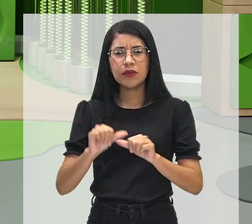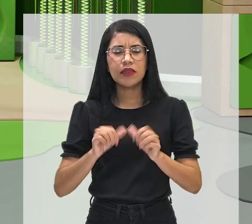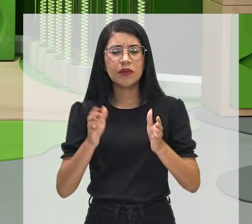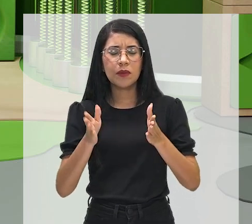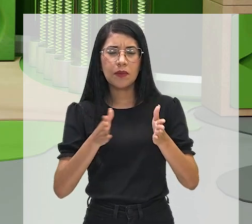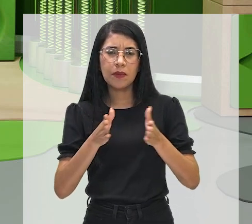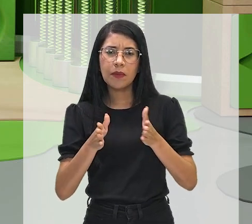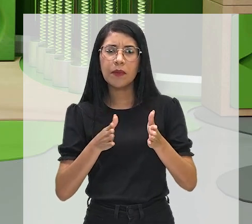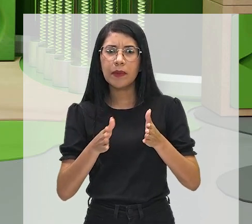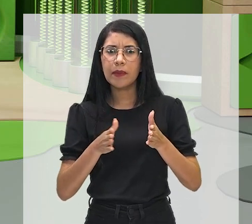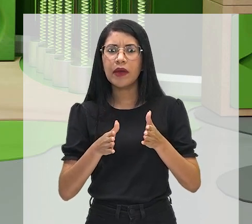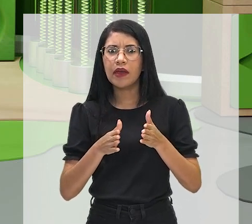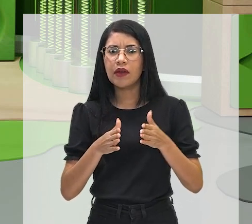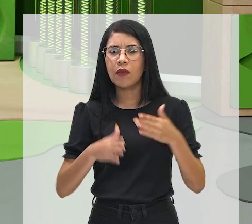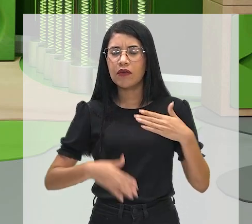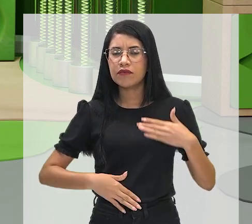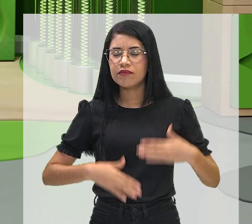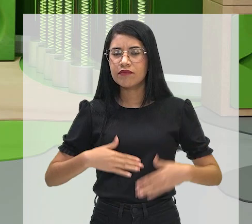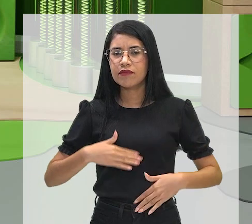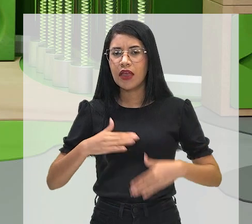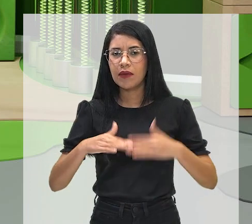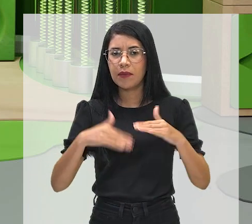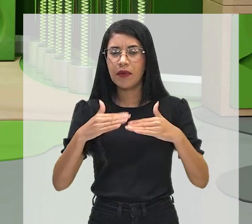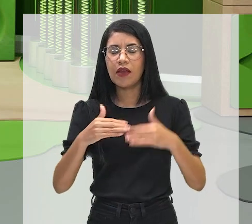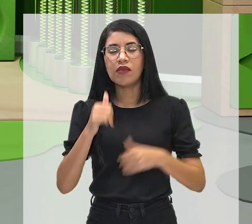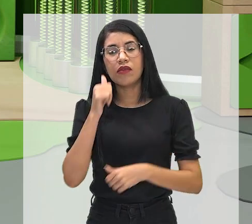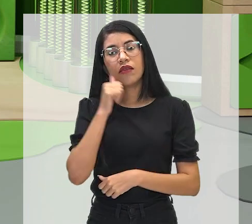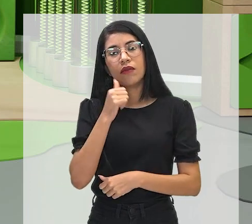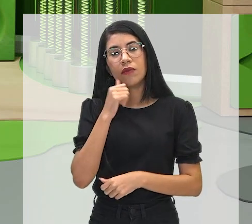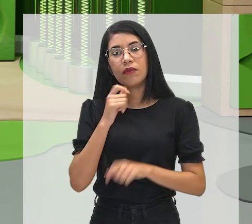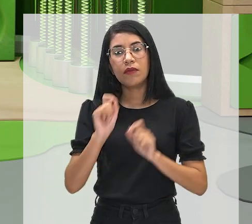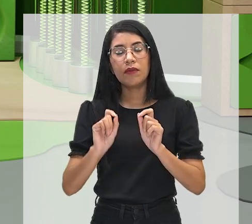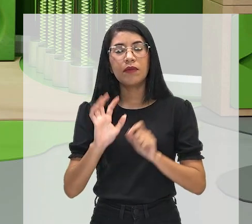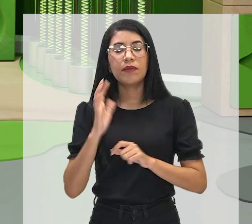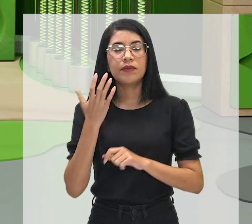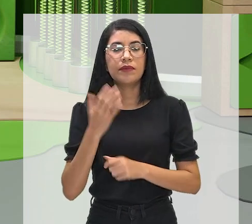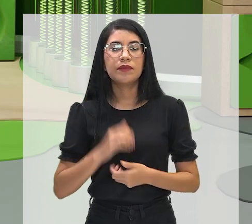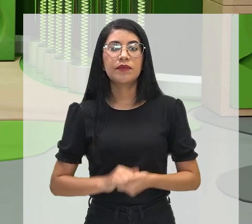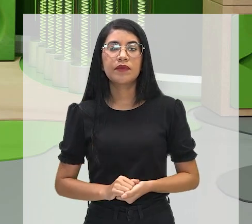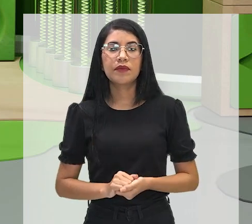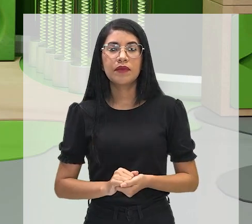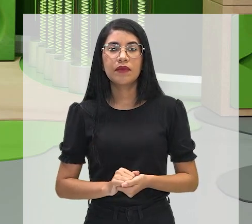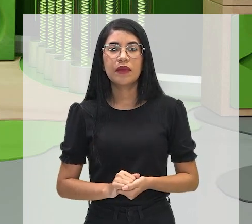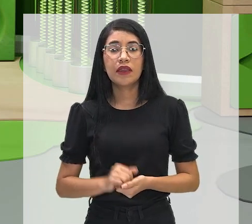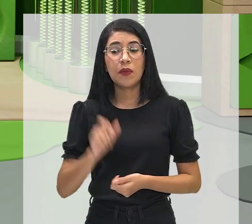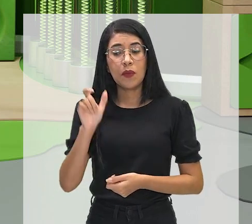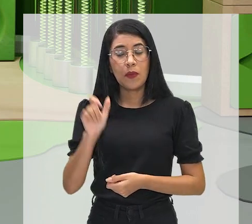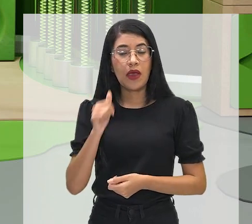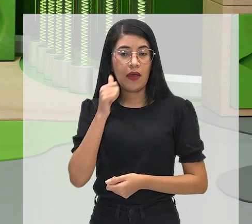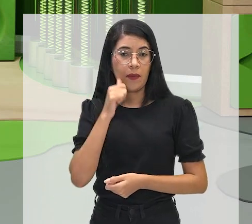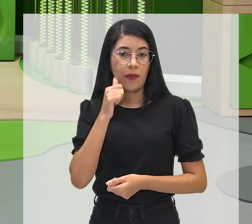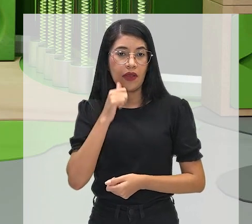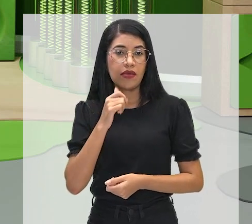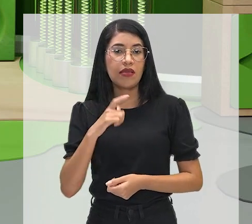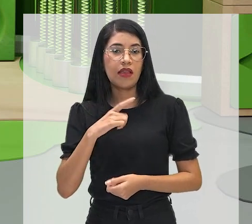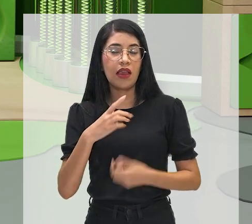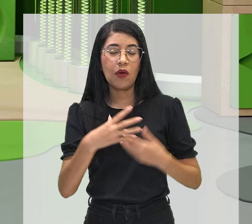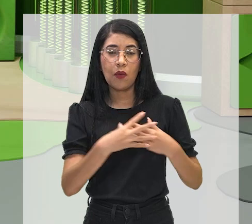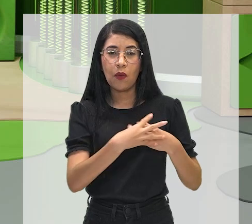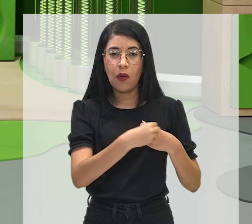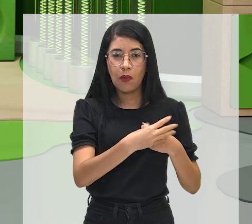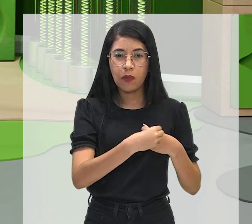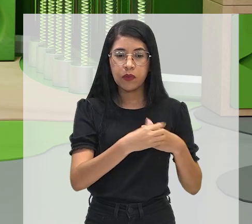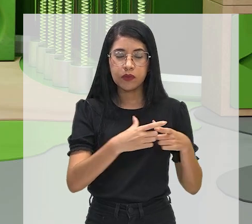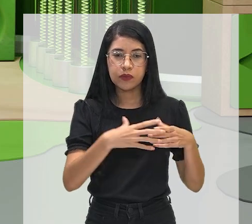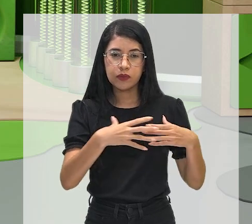ocorrem durante esse momento aí da puberdade no corpo feminino. Olha só, os indivíduos do sexo feminino vão ter o aumento